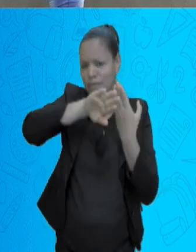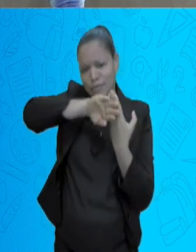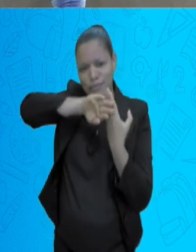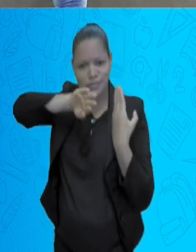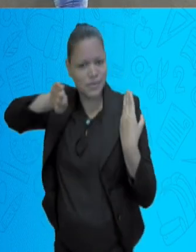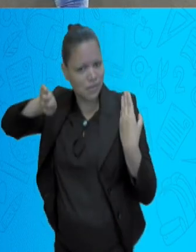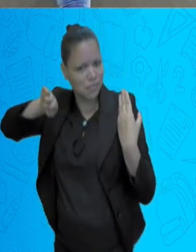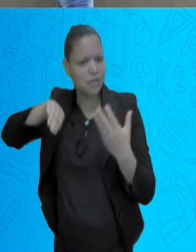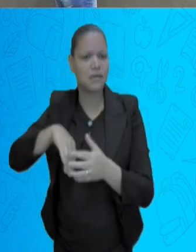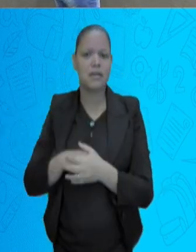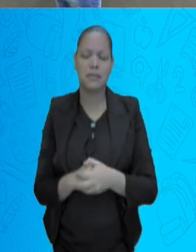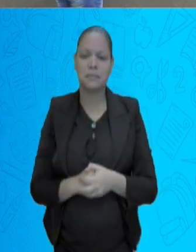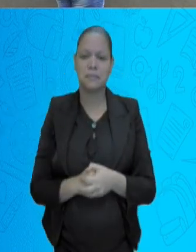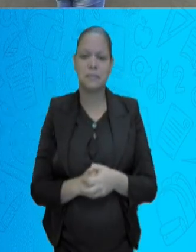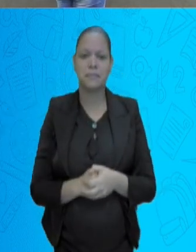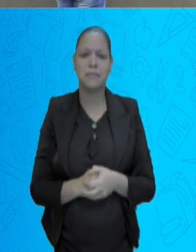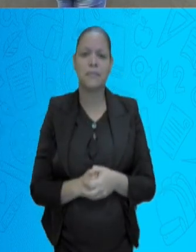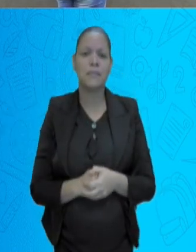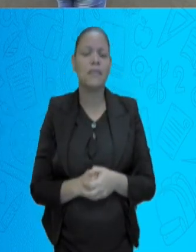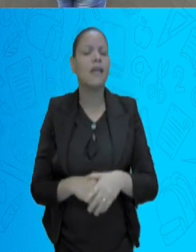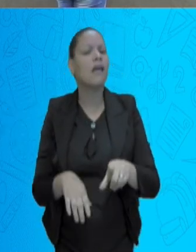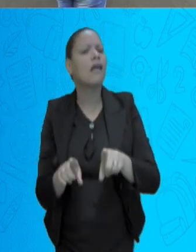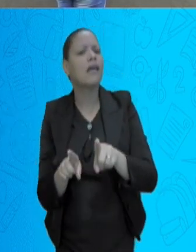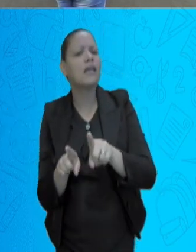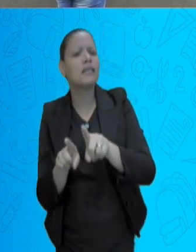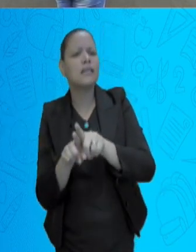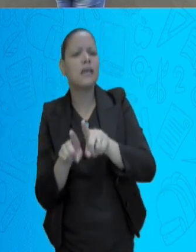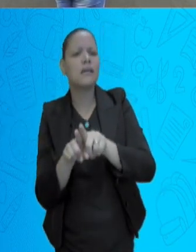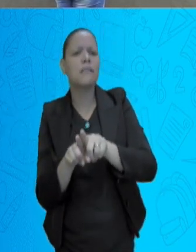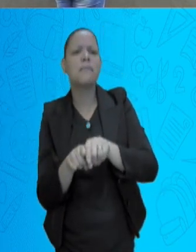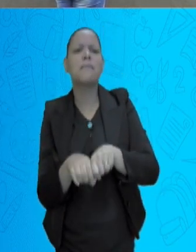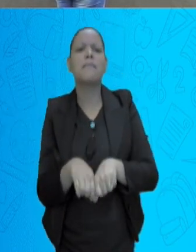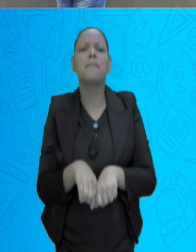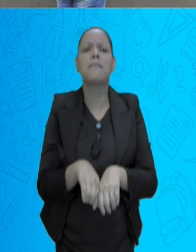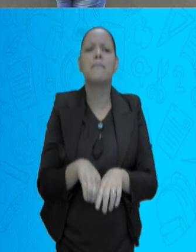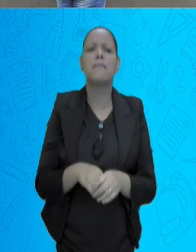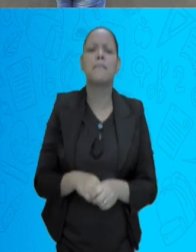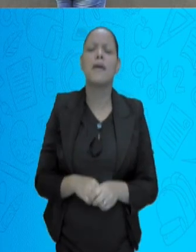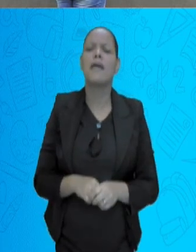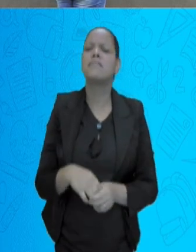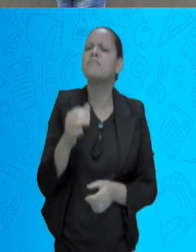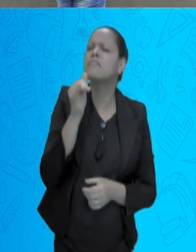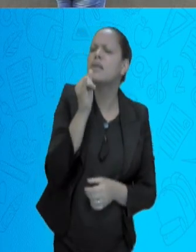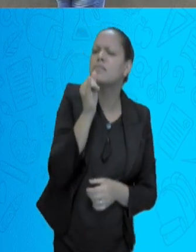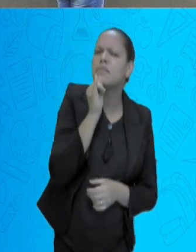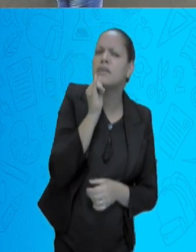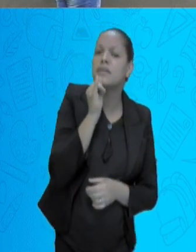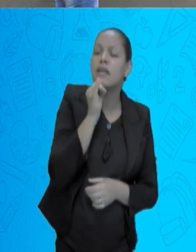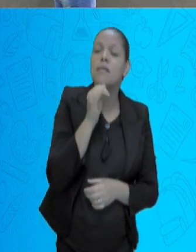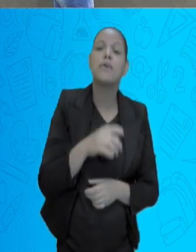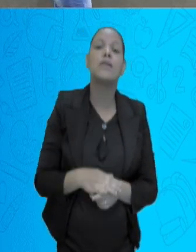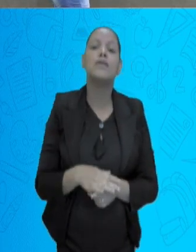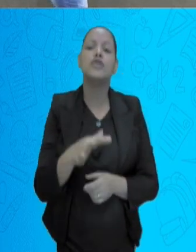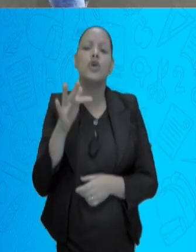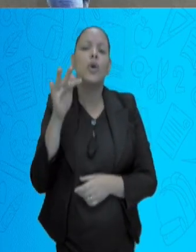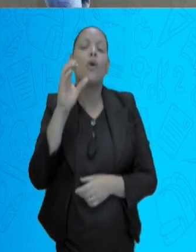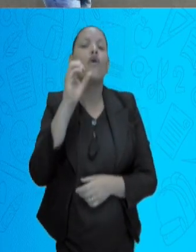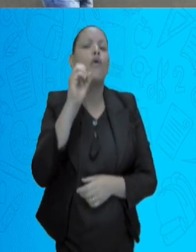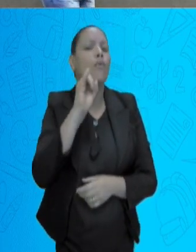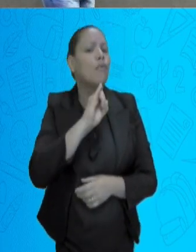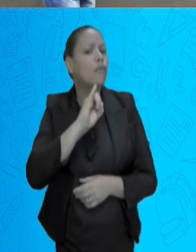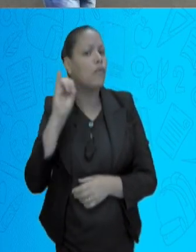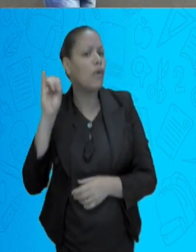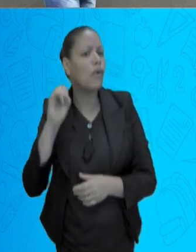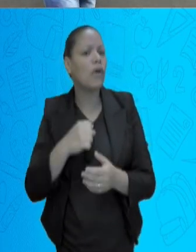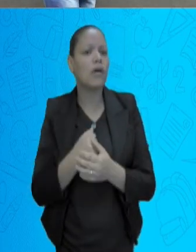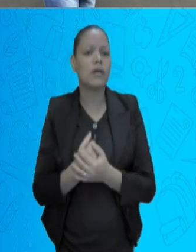chamamos de hiato. E ditongo, nós temos aqui um exemplo que a palavra foi uma única